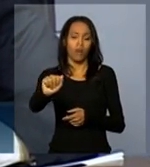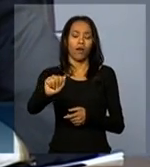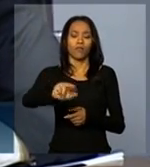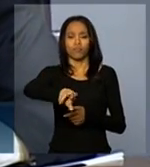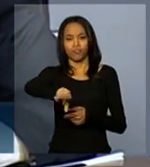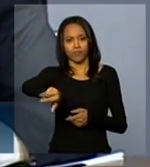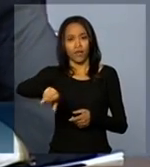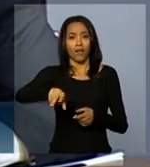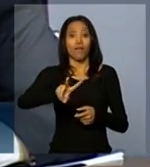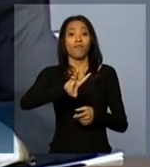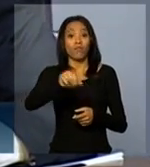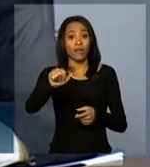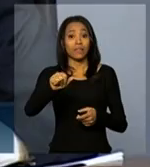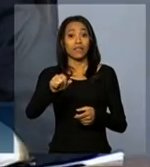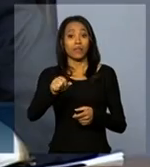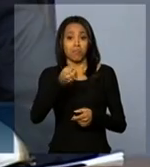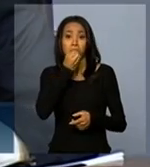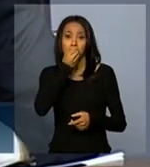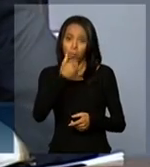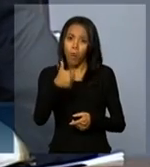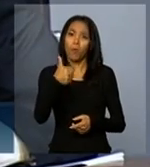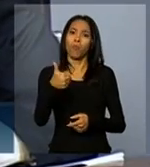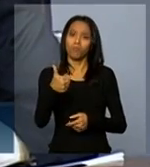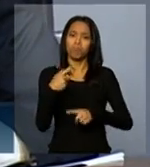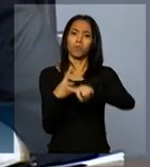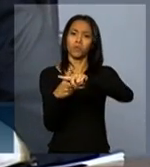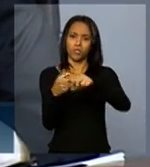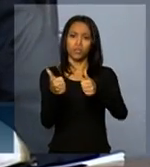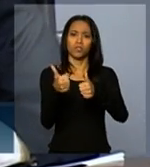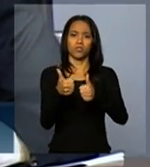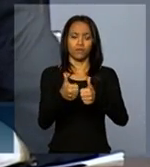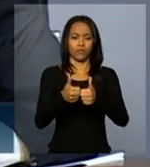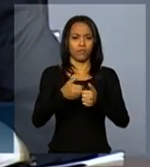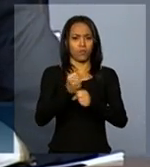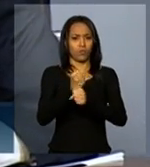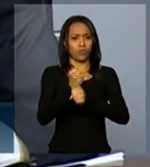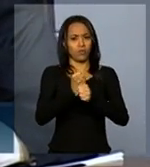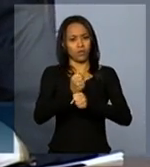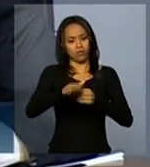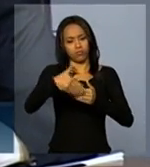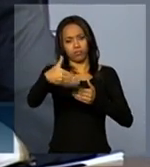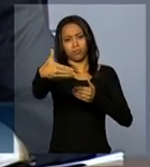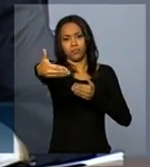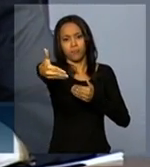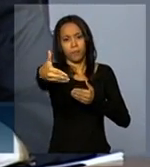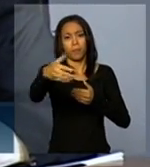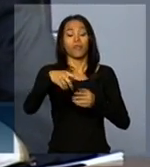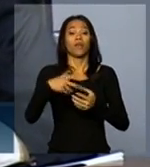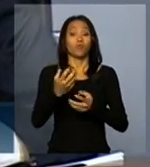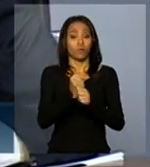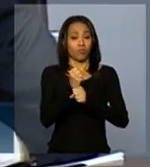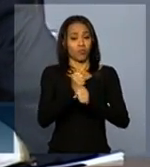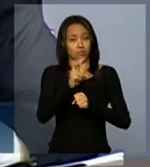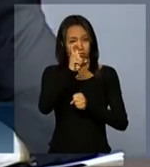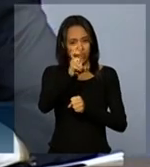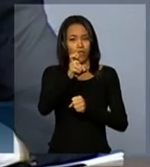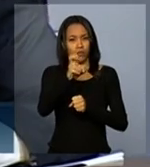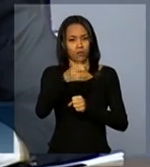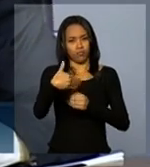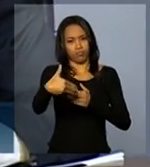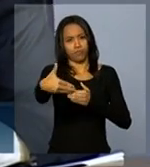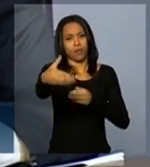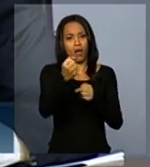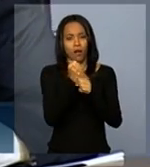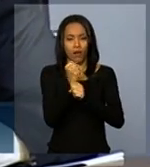um efeito muito positivo no investimento nos próximos anos. Nós estamos falando que, pelo menos nos próximos 5 anos,